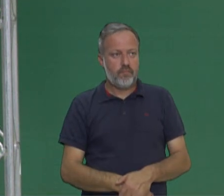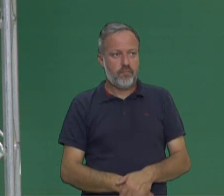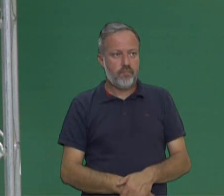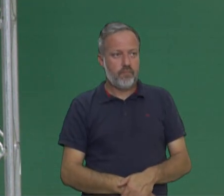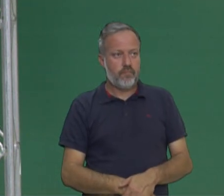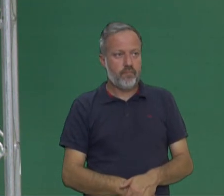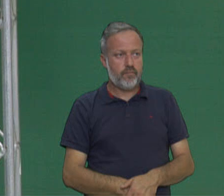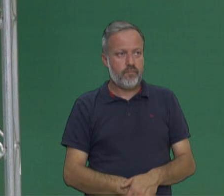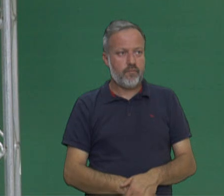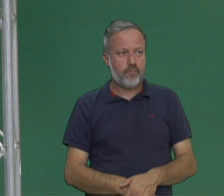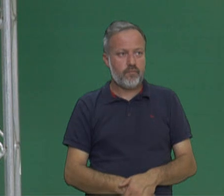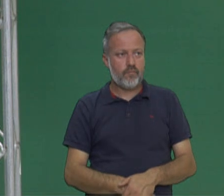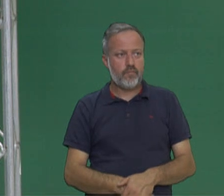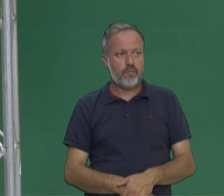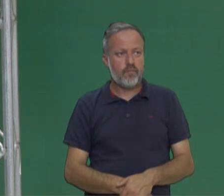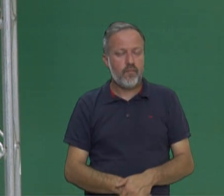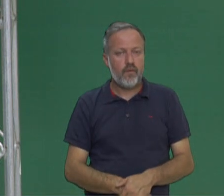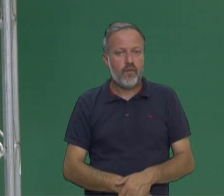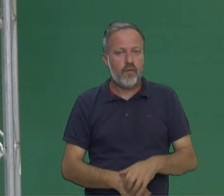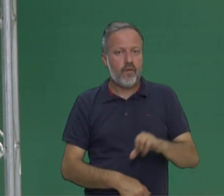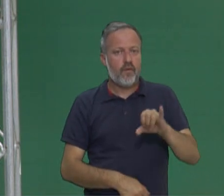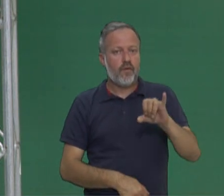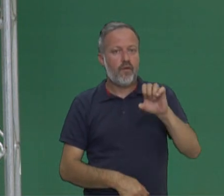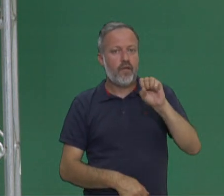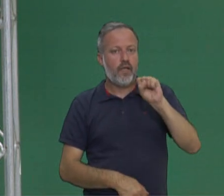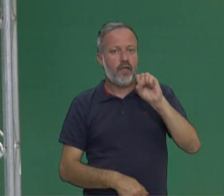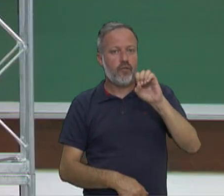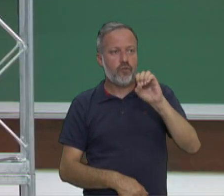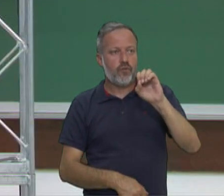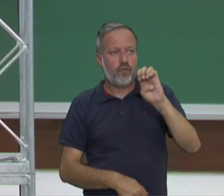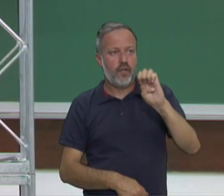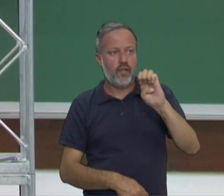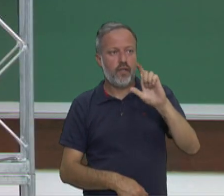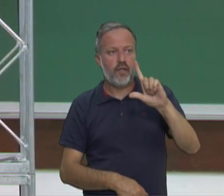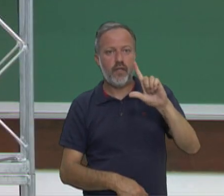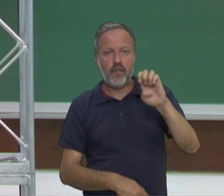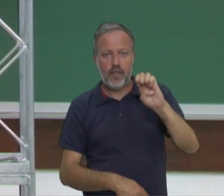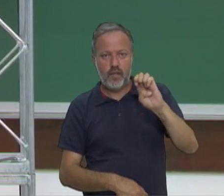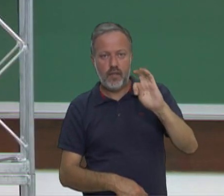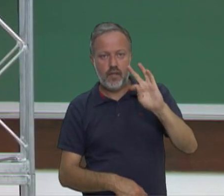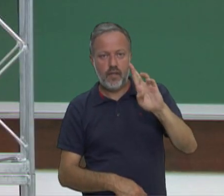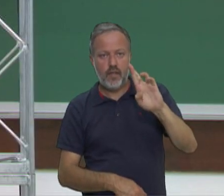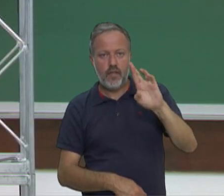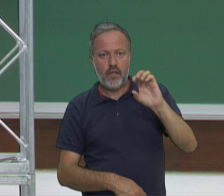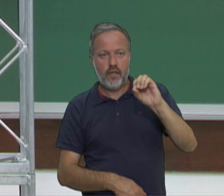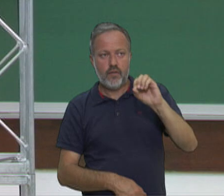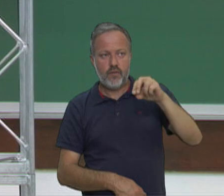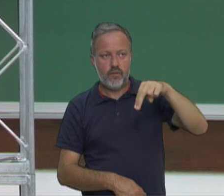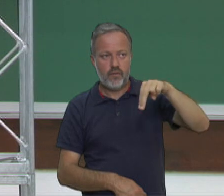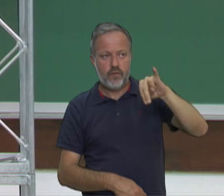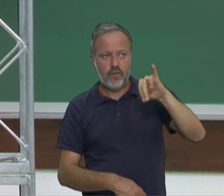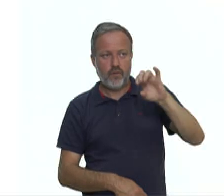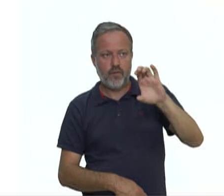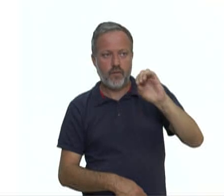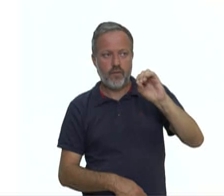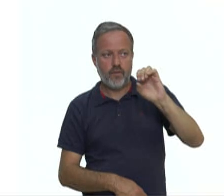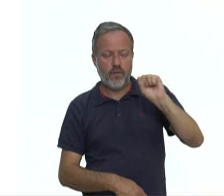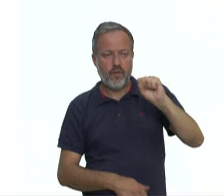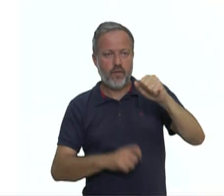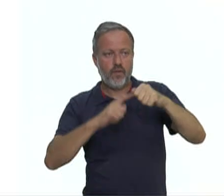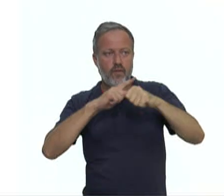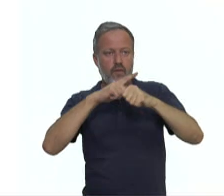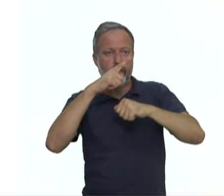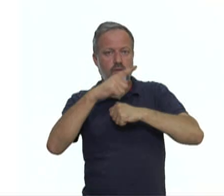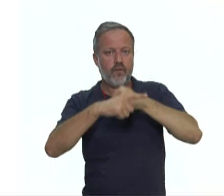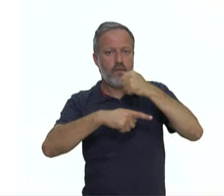Gente, por último, algo que não é muito comum, isoeletrônicos. Então, tá que nem dei muito destaque para isso. Átomos que possuem o mesmo número de